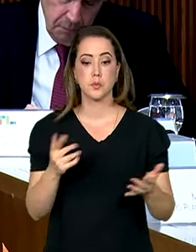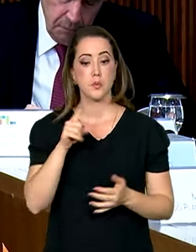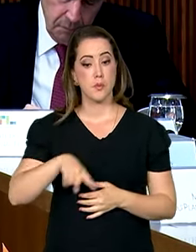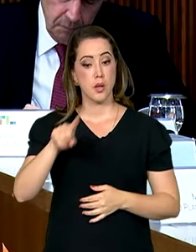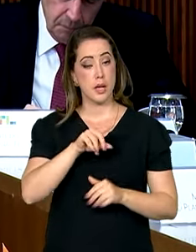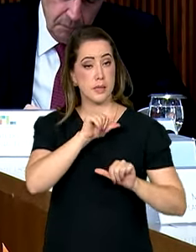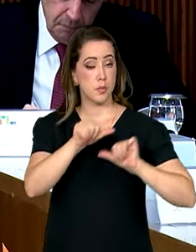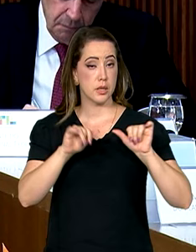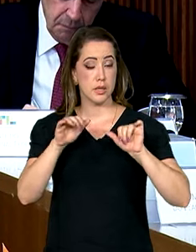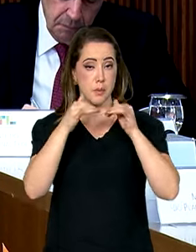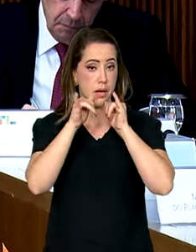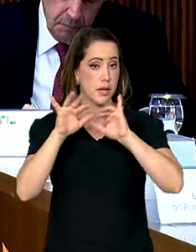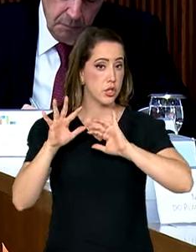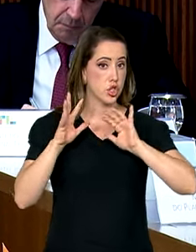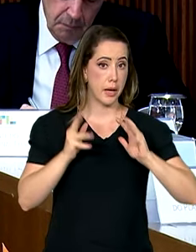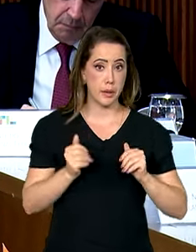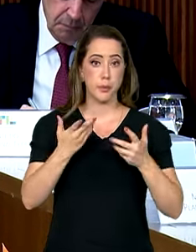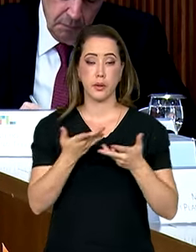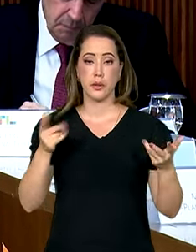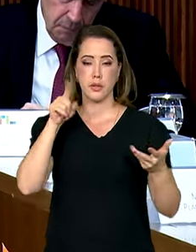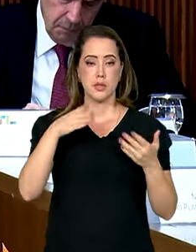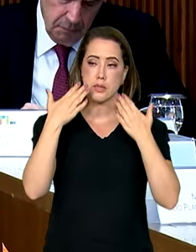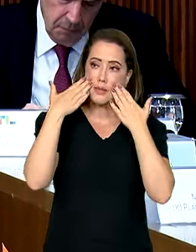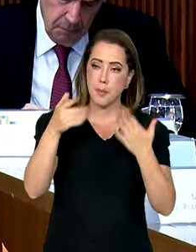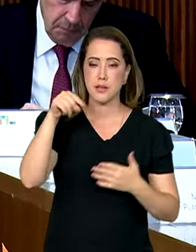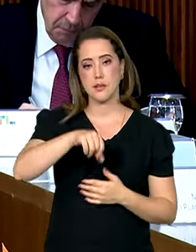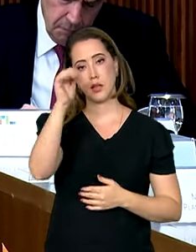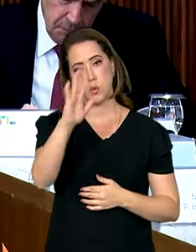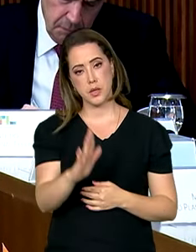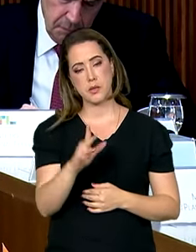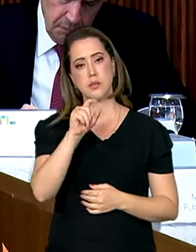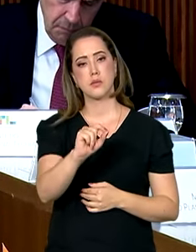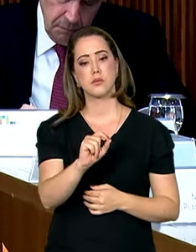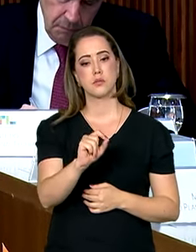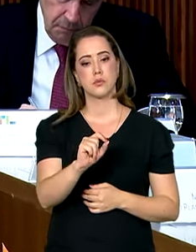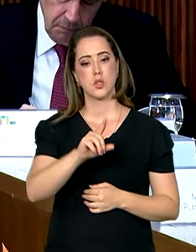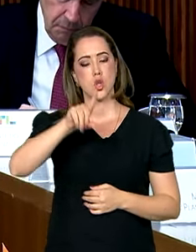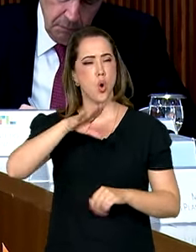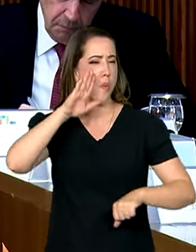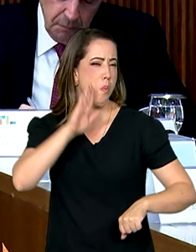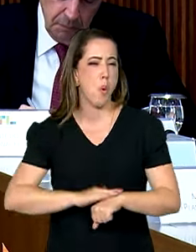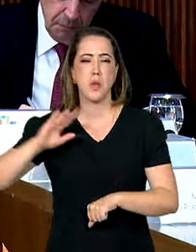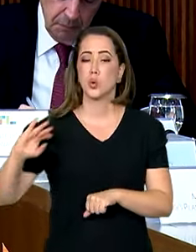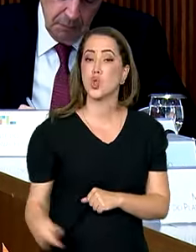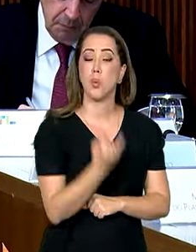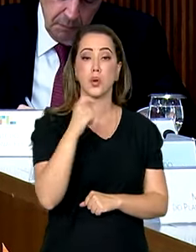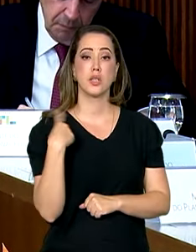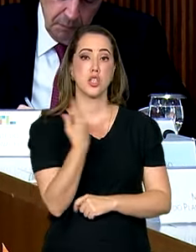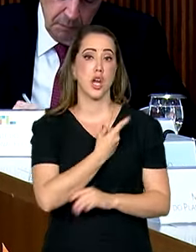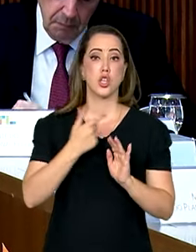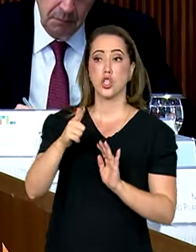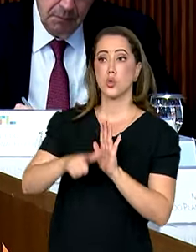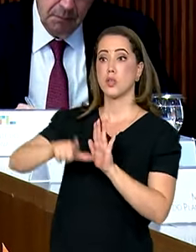transição energética se apresenta para o Brasil como a oportunidade que nós não